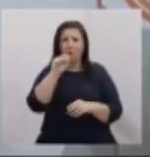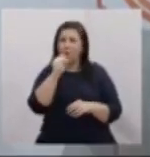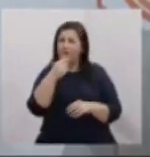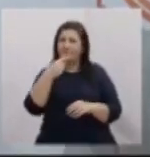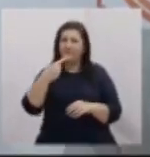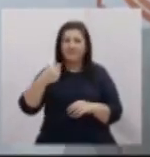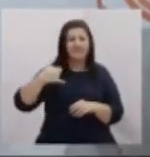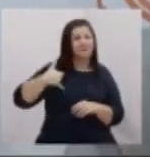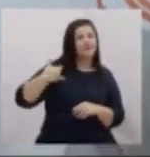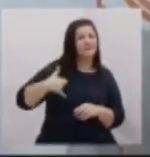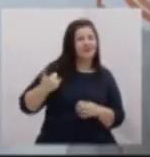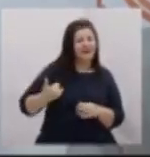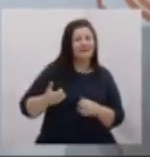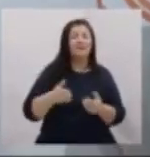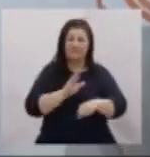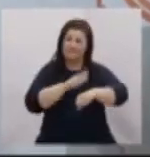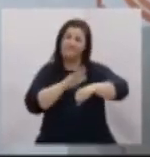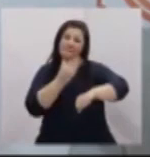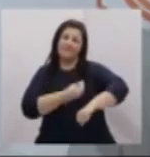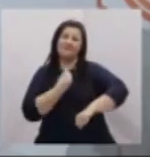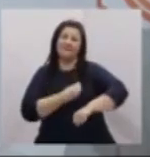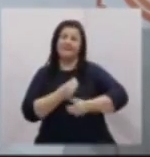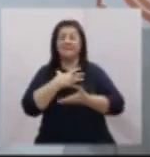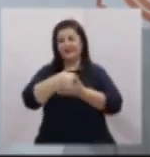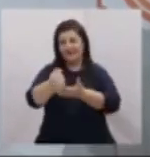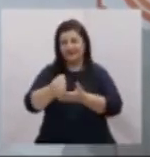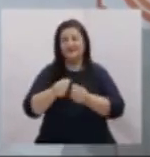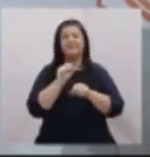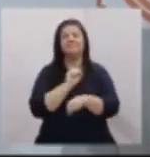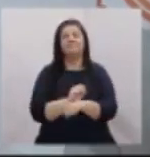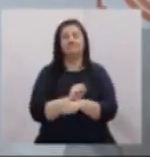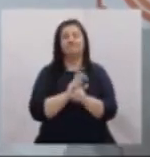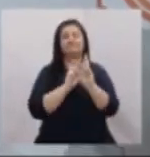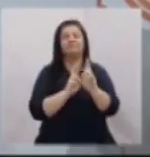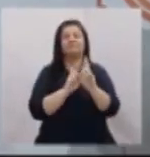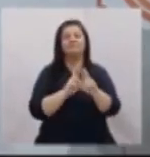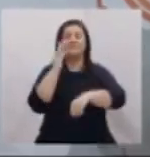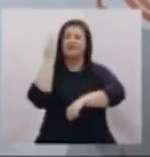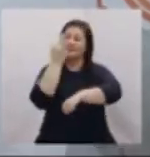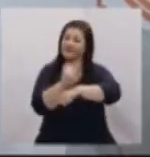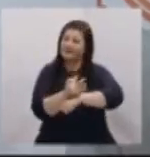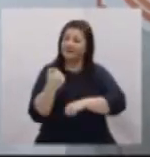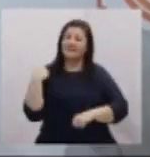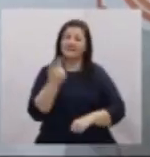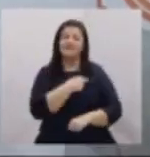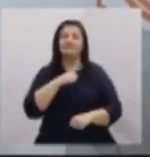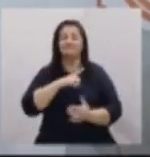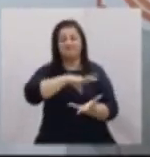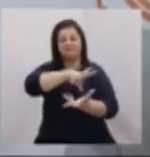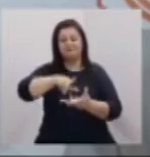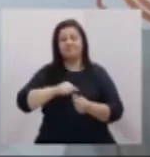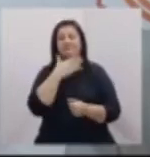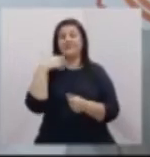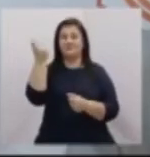que a senhora viva por muito mais tempo levando essa mensagem de esperança e de fé para que a gente tenha um mundo melhor. Muito